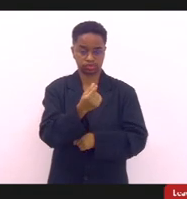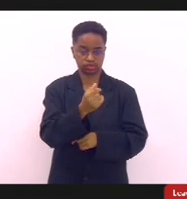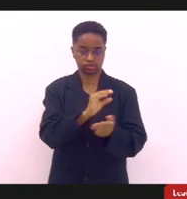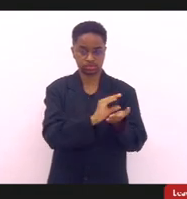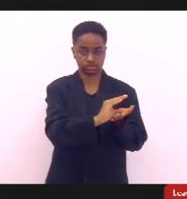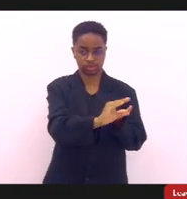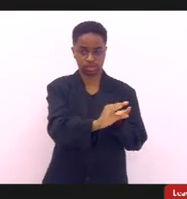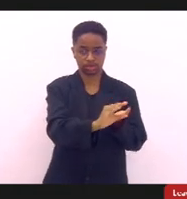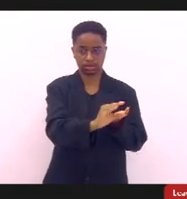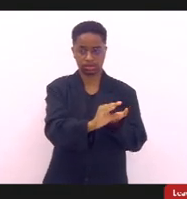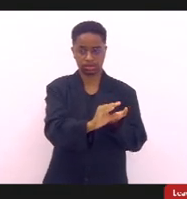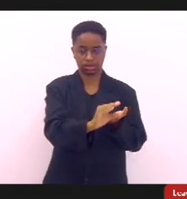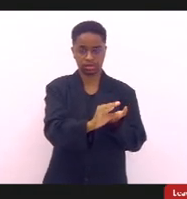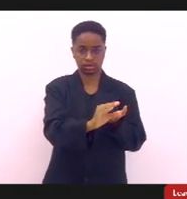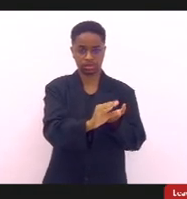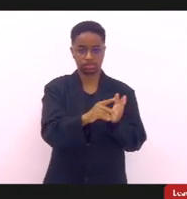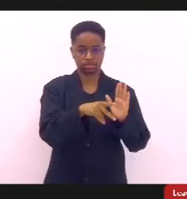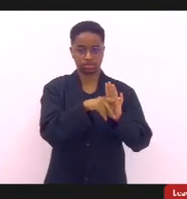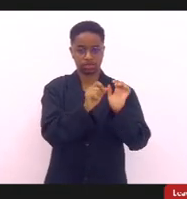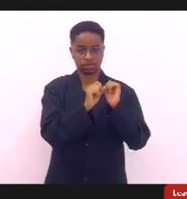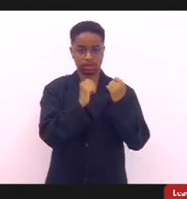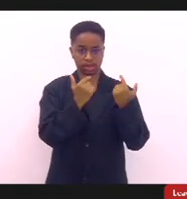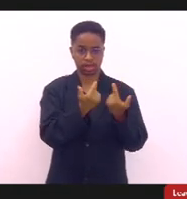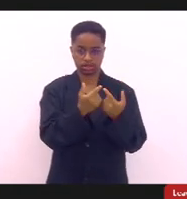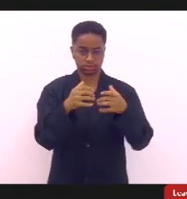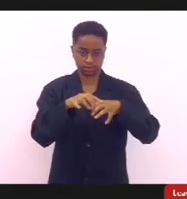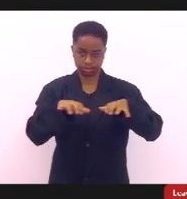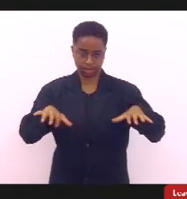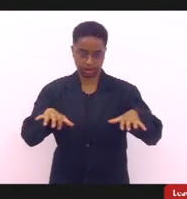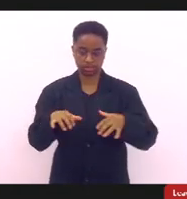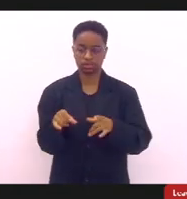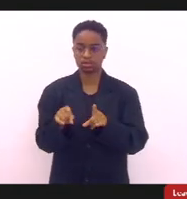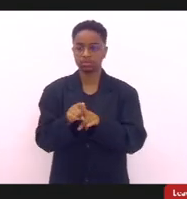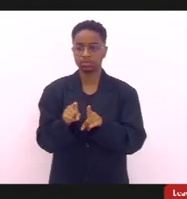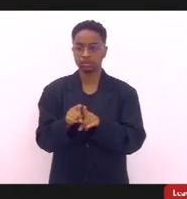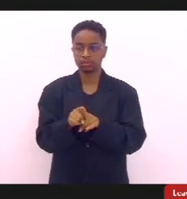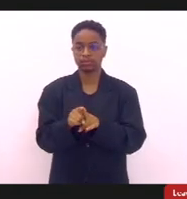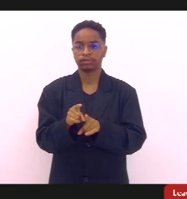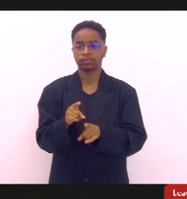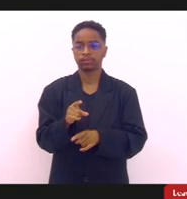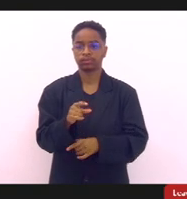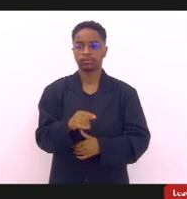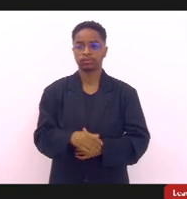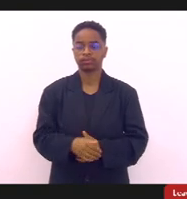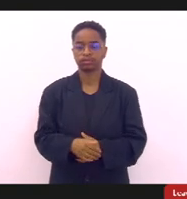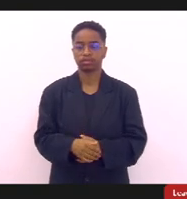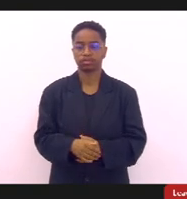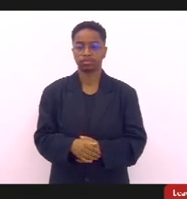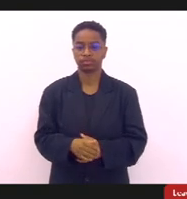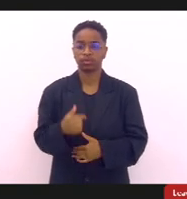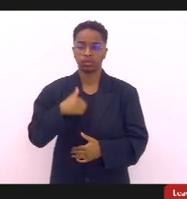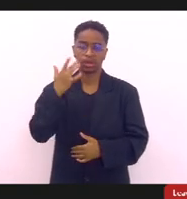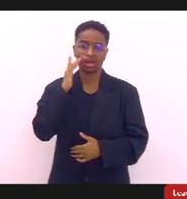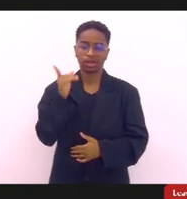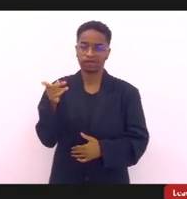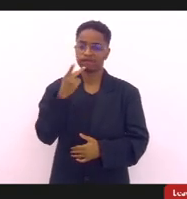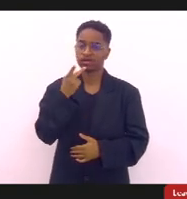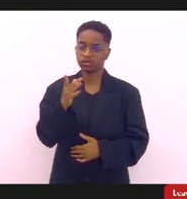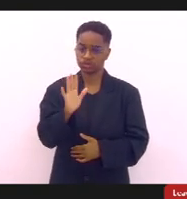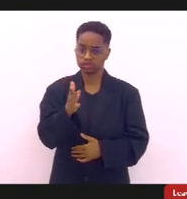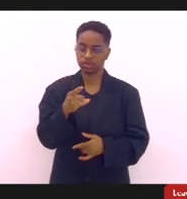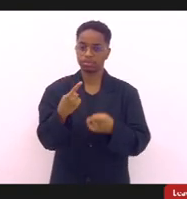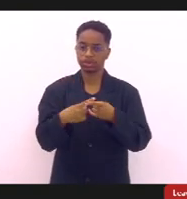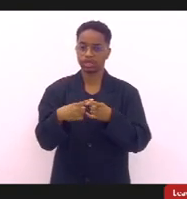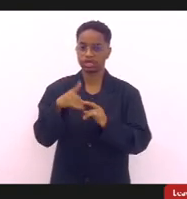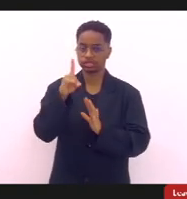esse recurso é oferecido pela Alerj, tá? Bom, a gente tem aí a questão da. Acho que a Karen já falou que é um